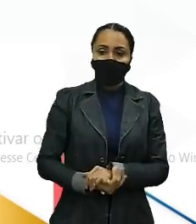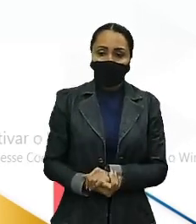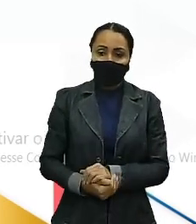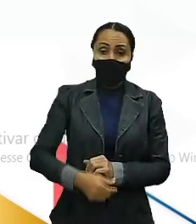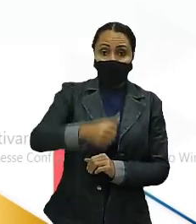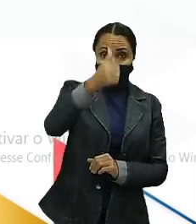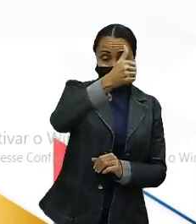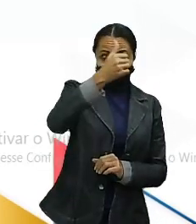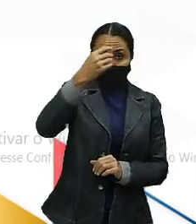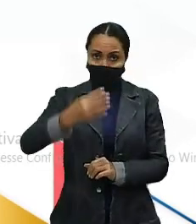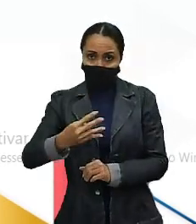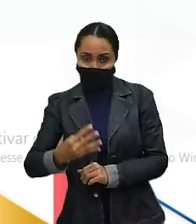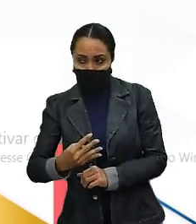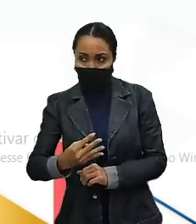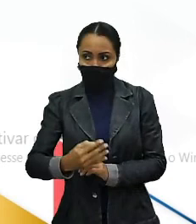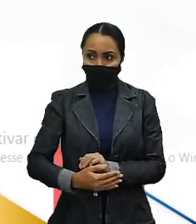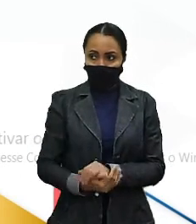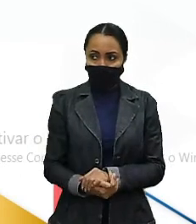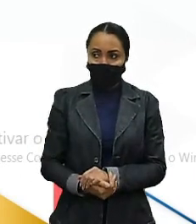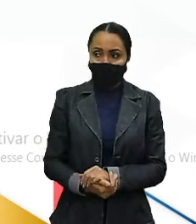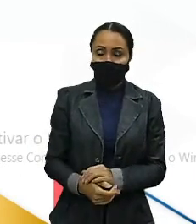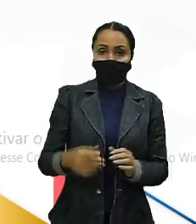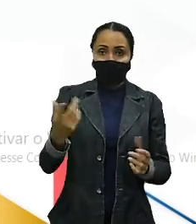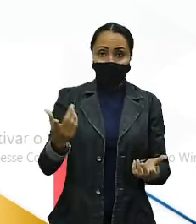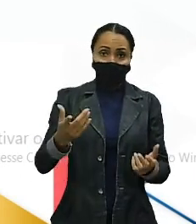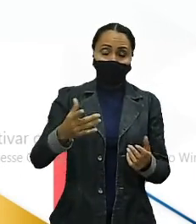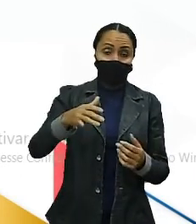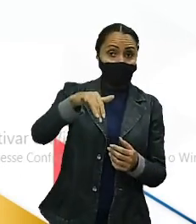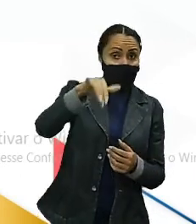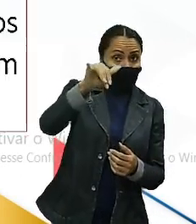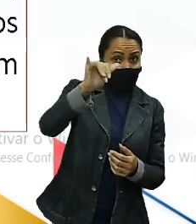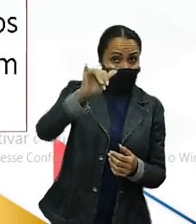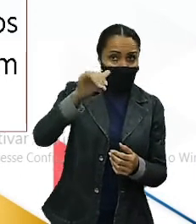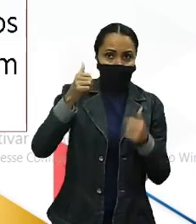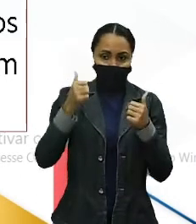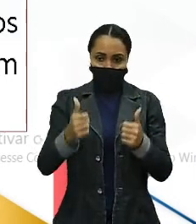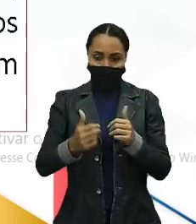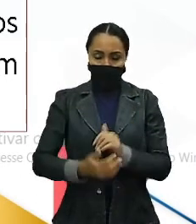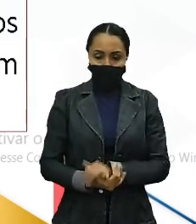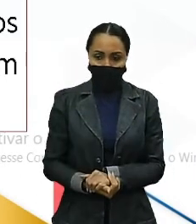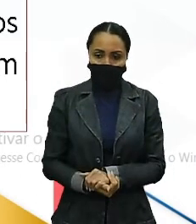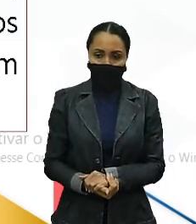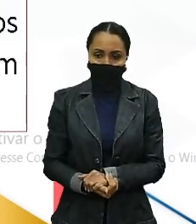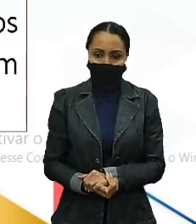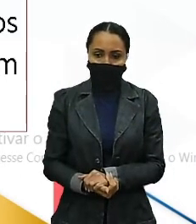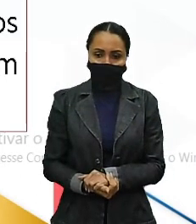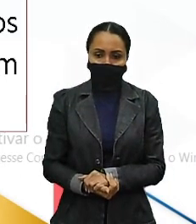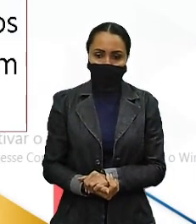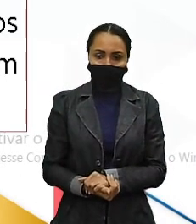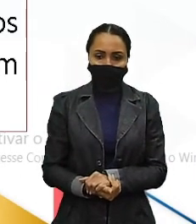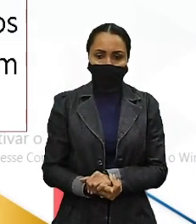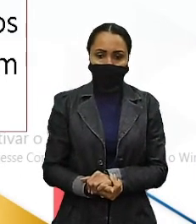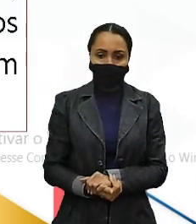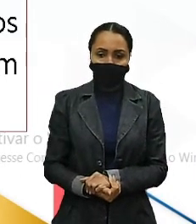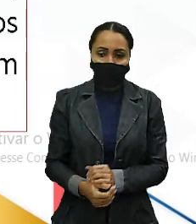o quarto tem a ver com o eixo do Y. Tá lembrado? Tá lembrado? Porque aí você tem que olhar que ela